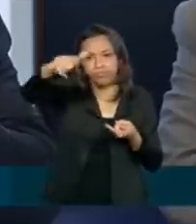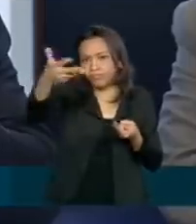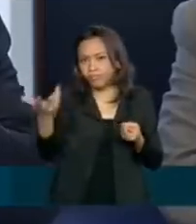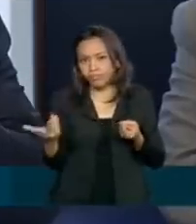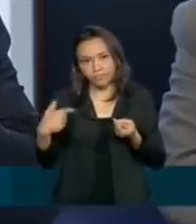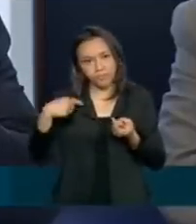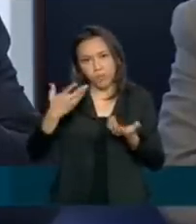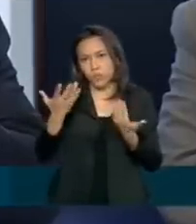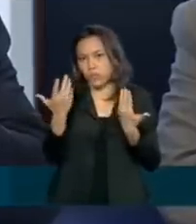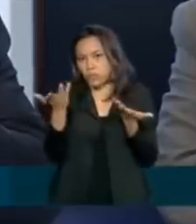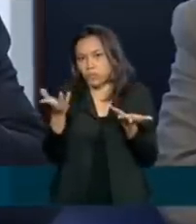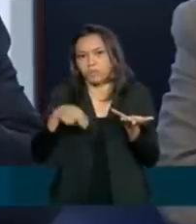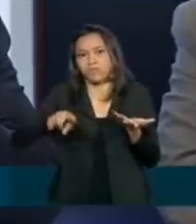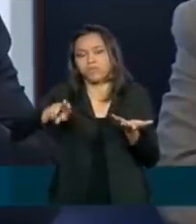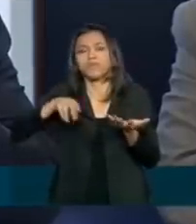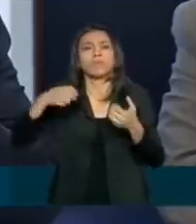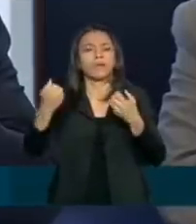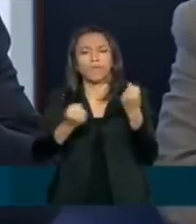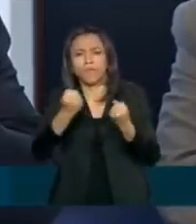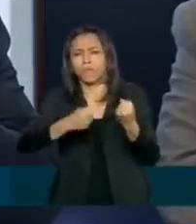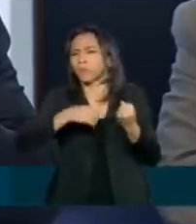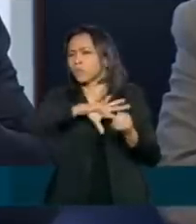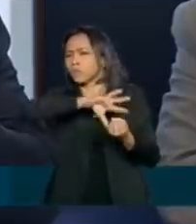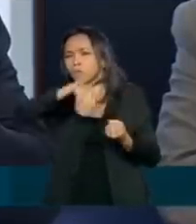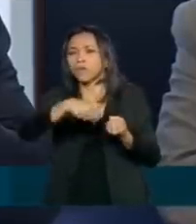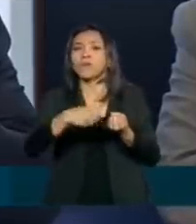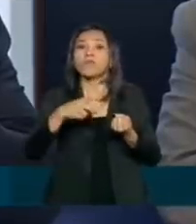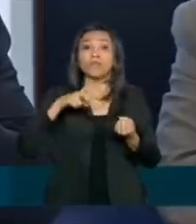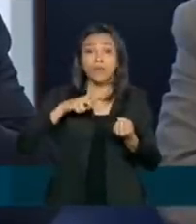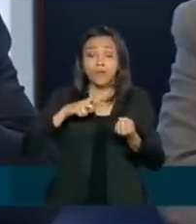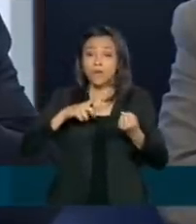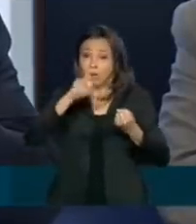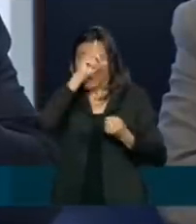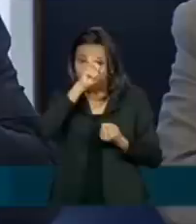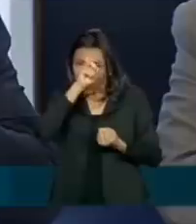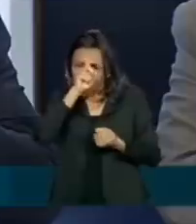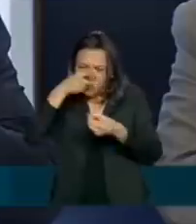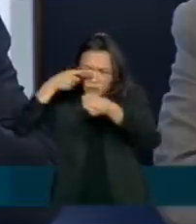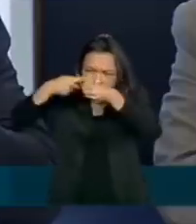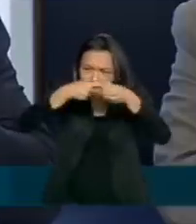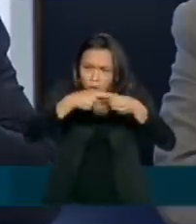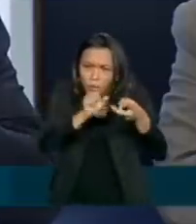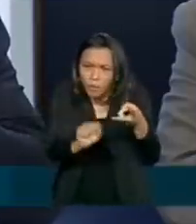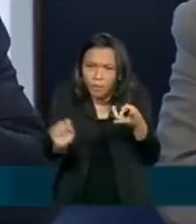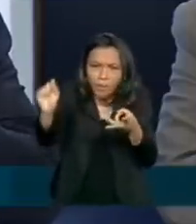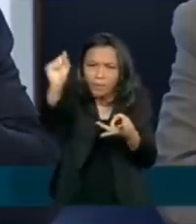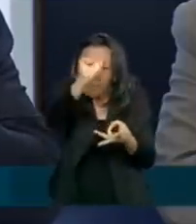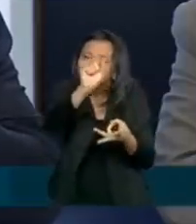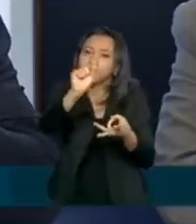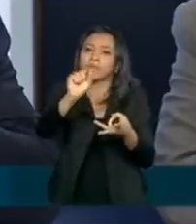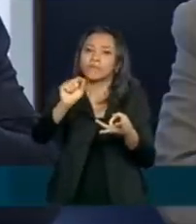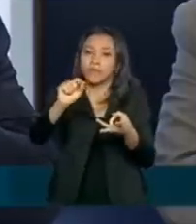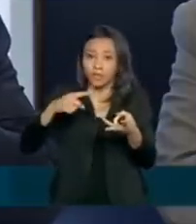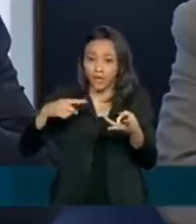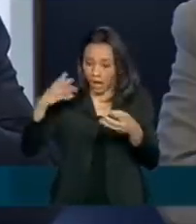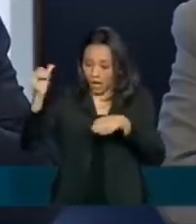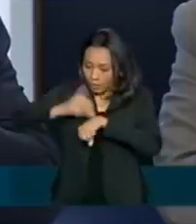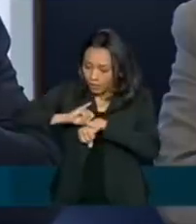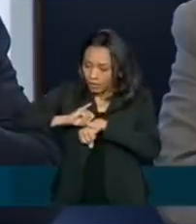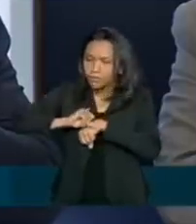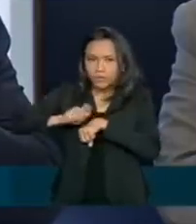óbvio que onde haja hospitais no interior que possam ser reforçados, claro, estamos reforçando